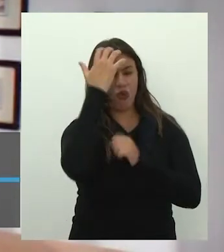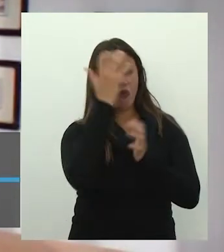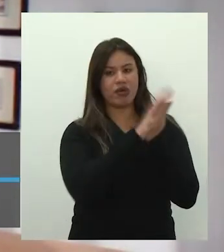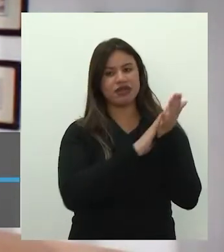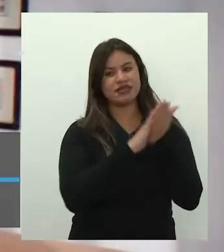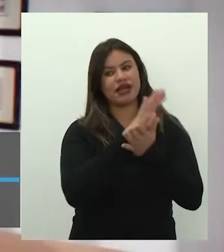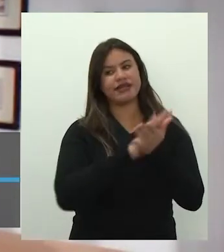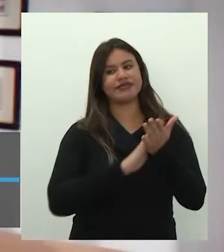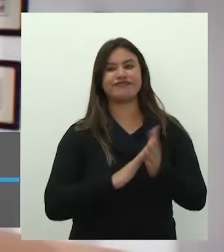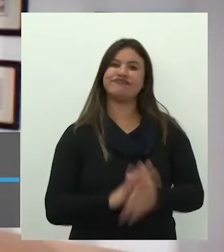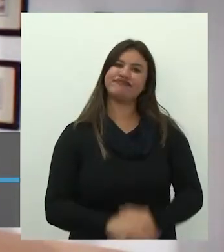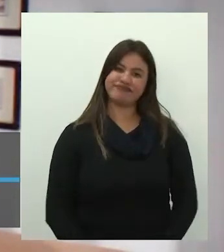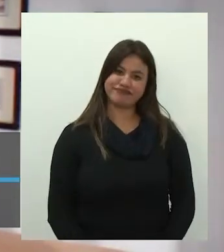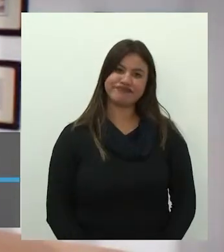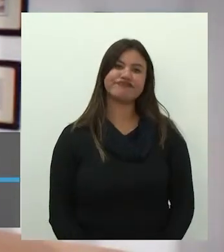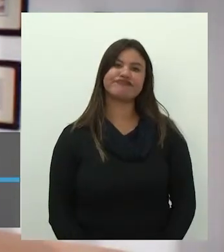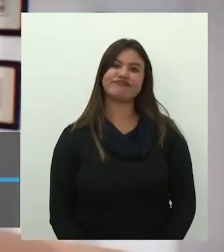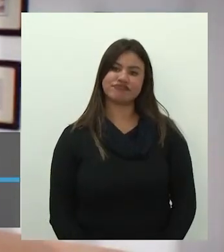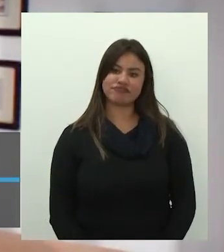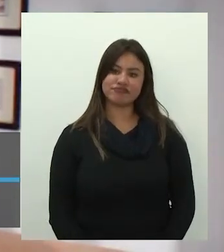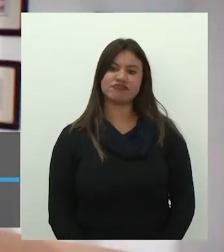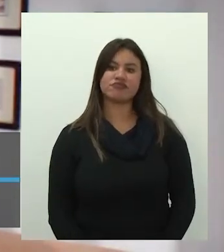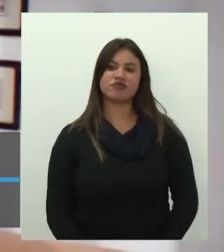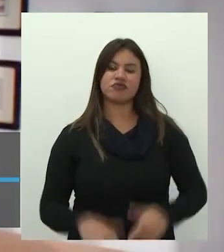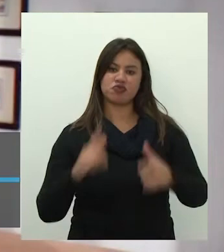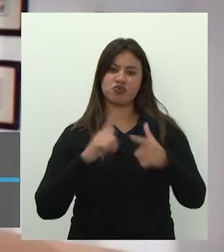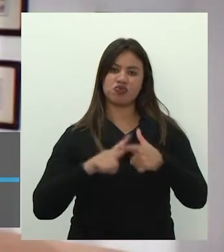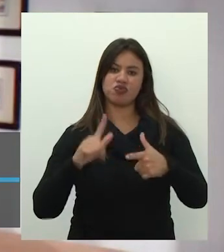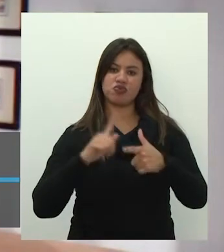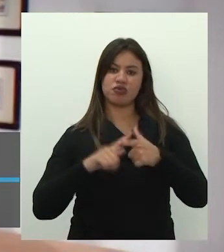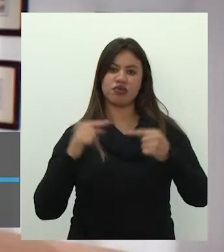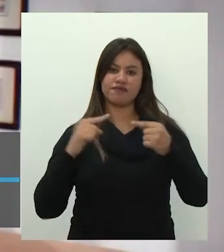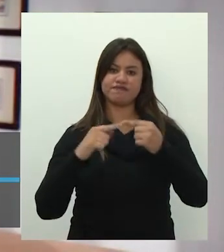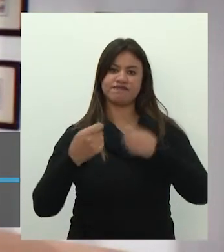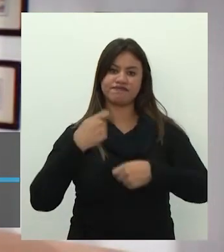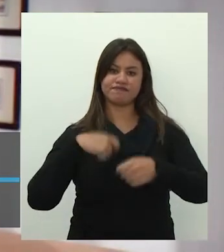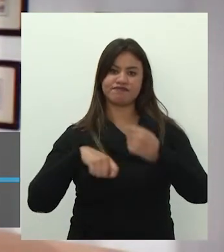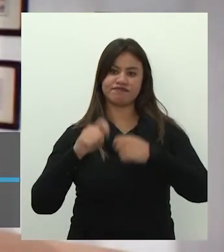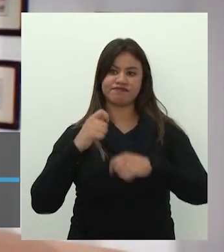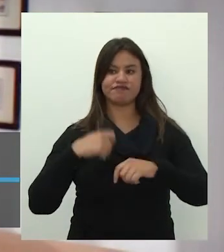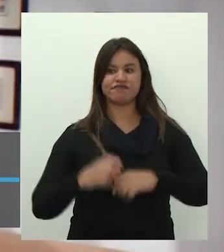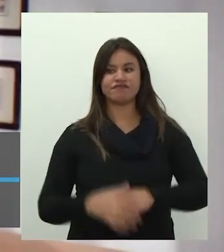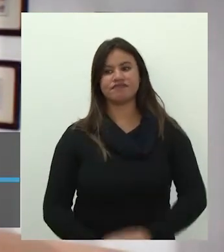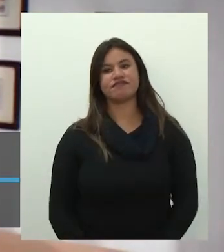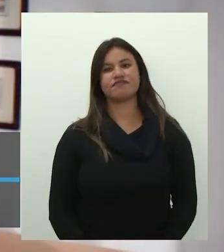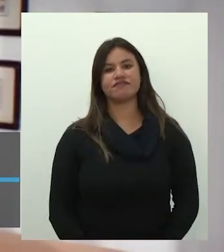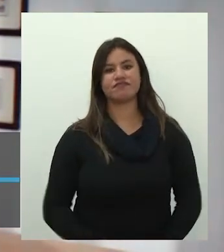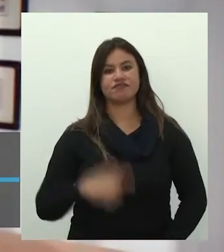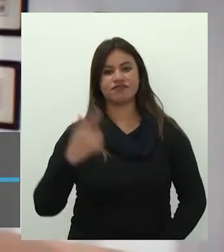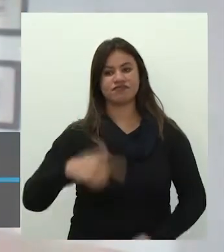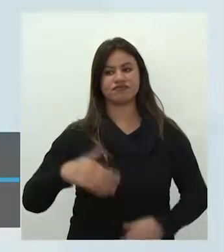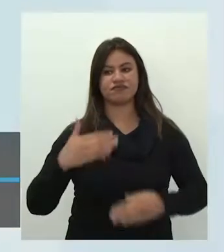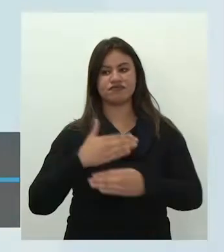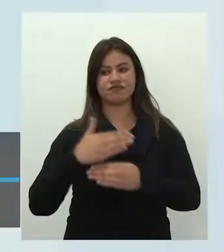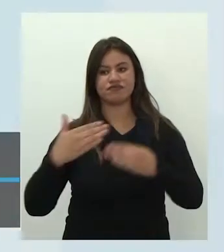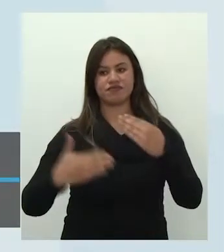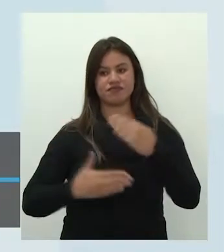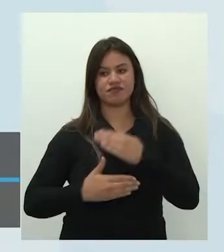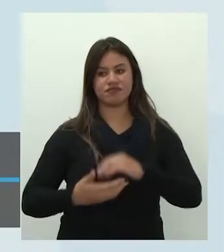esse problema sério que nós estamos tendo com a economia. Apresentação, por favor.